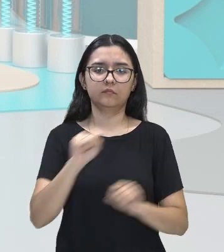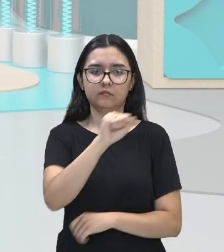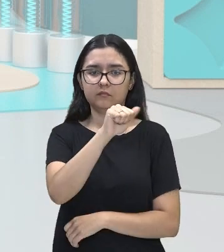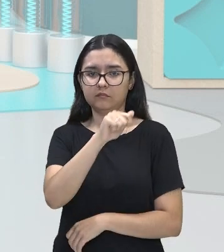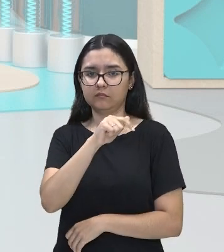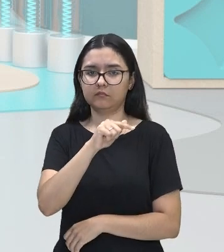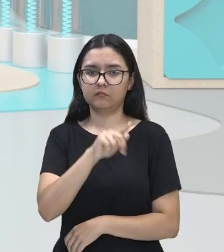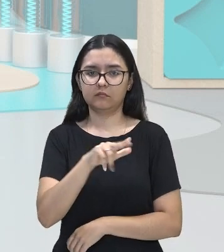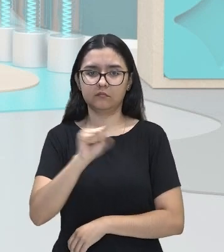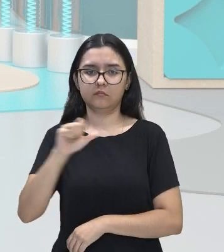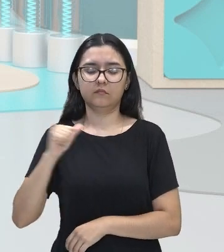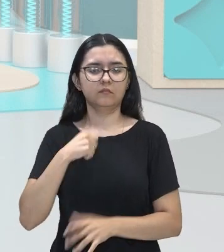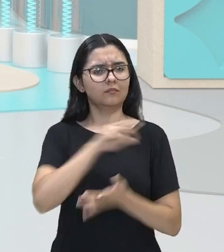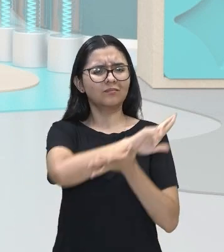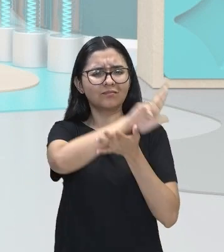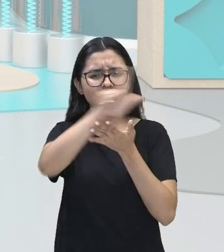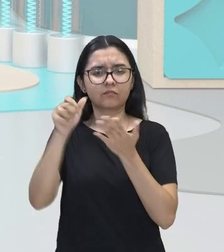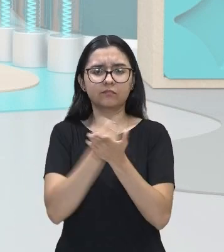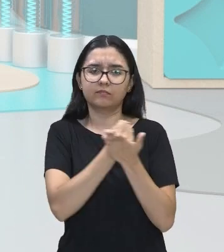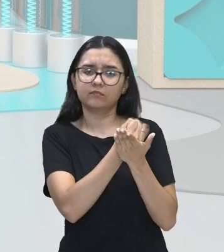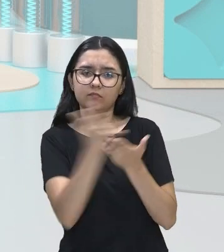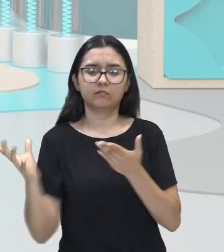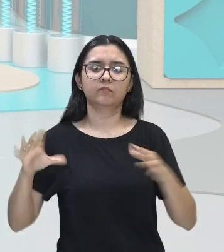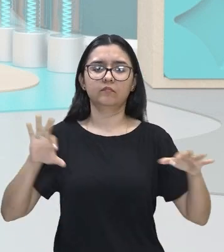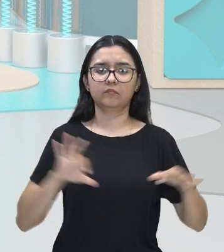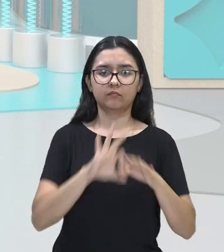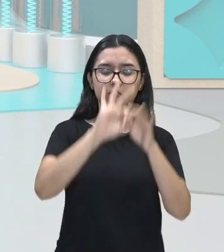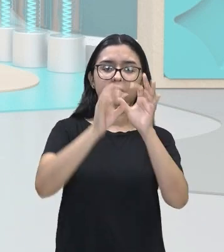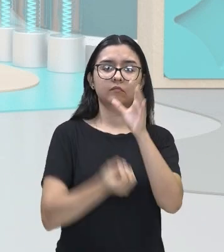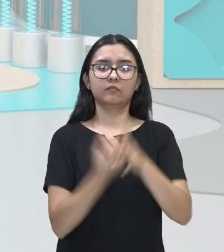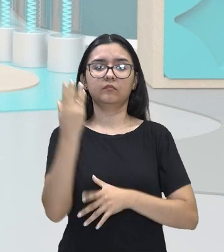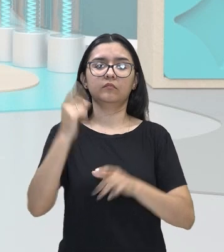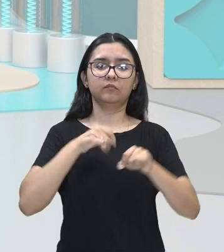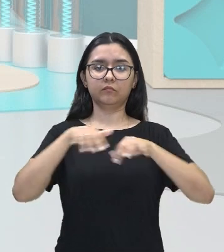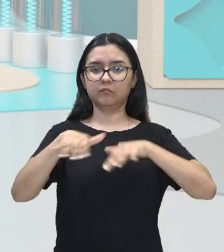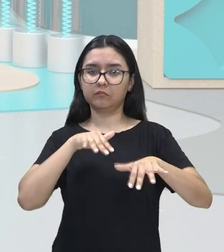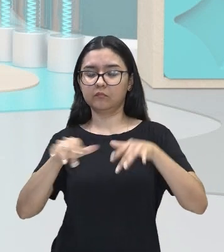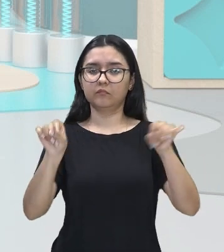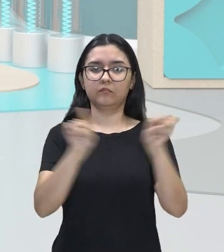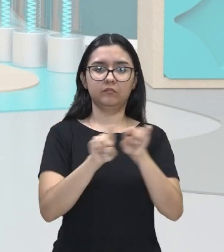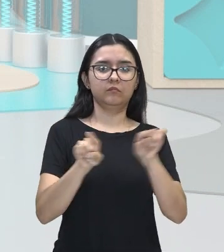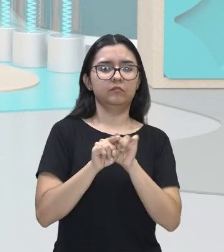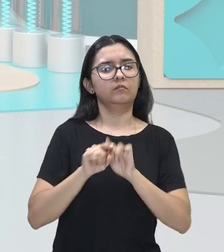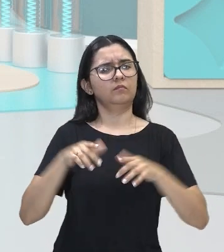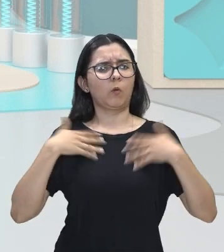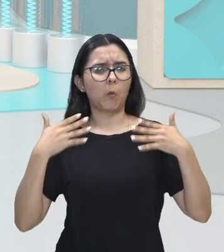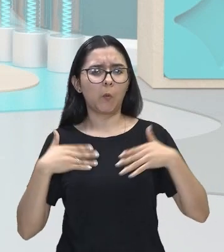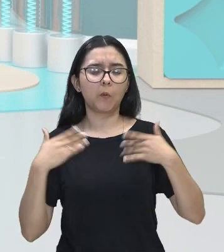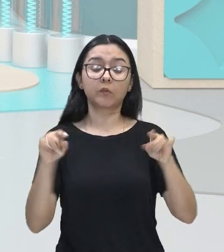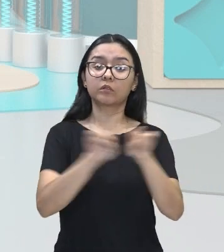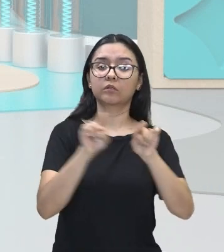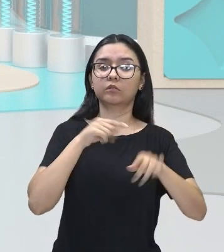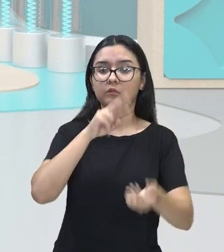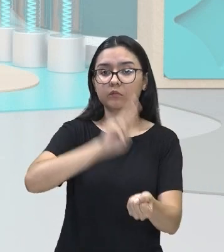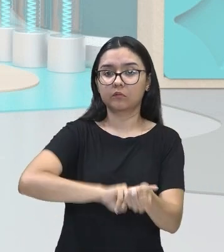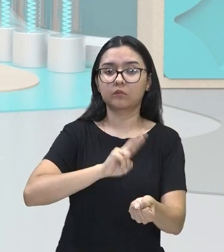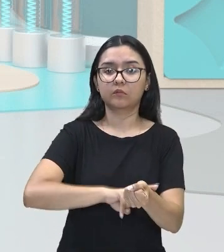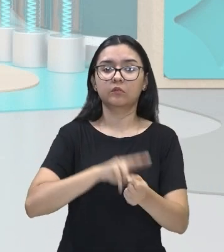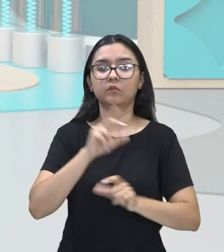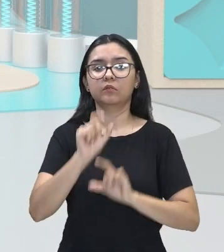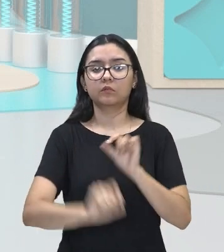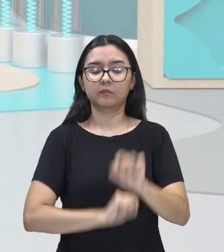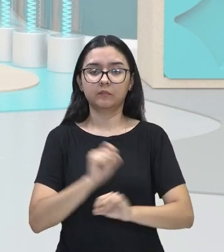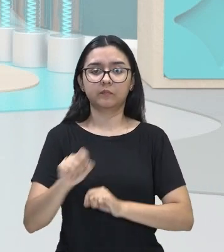variedade de ritmos que se entrelaçam ali para criar um som vibrante e energético. Entre